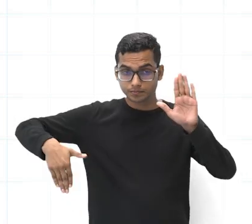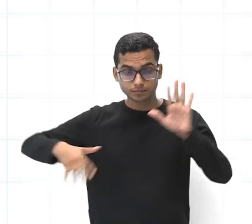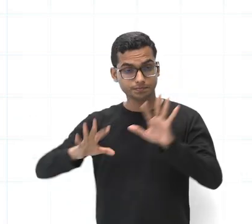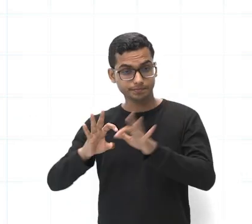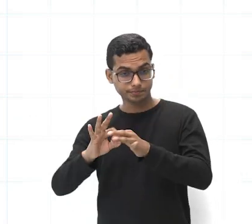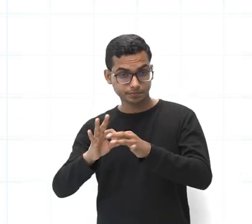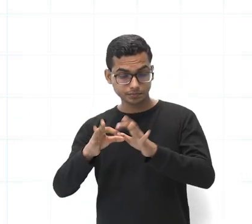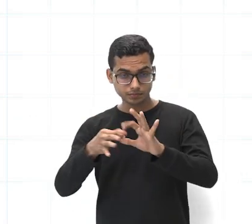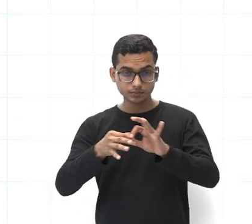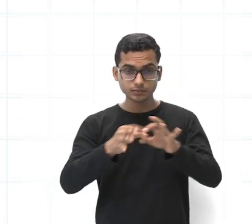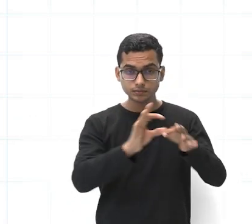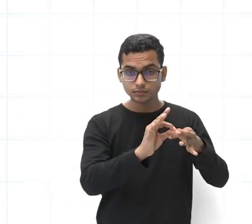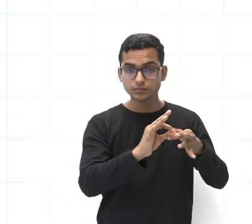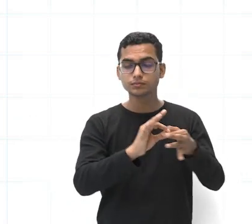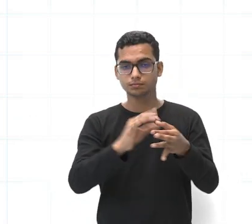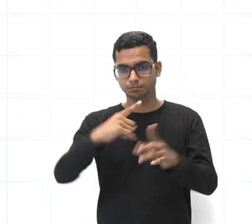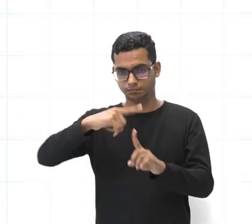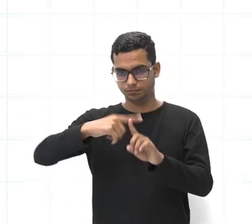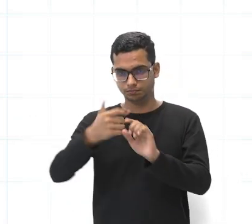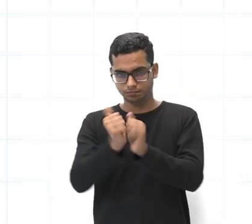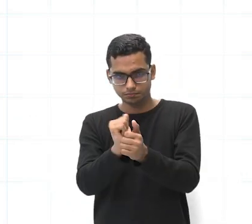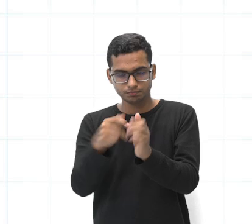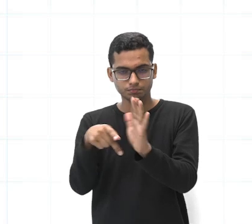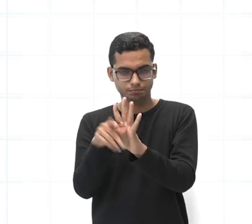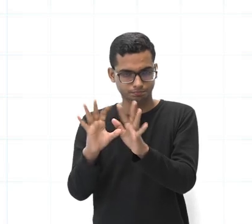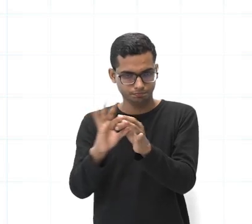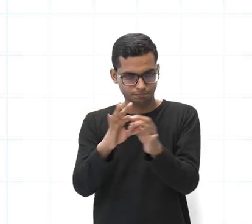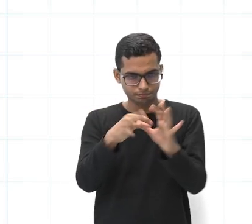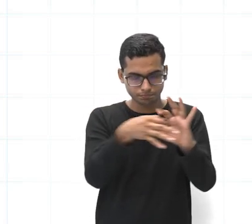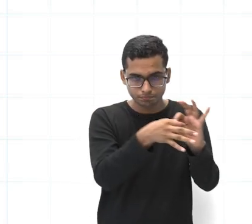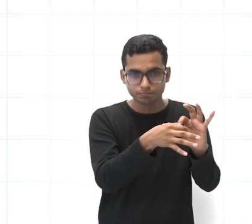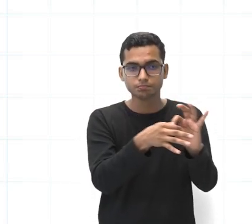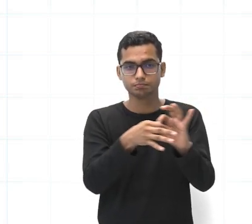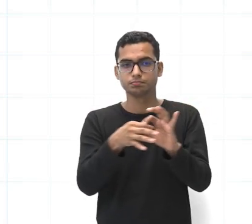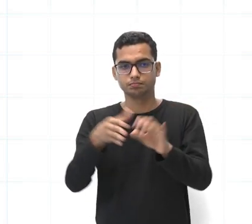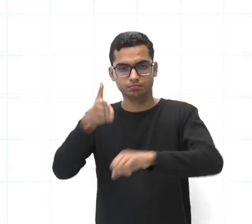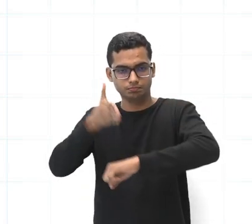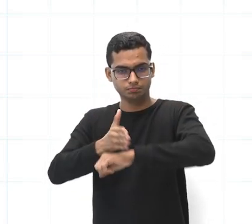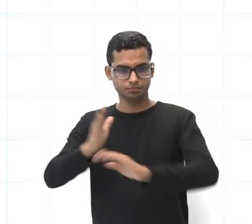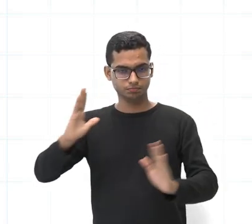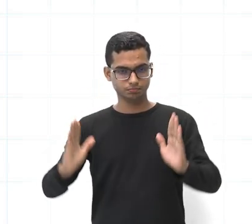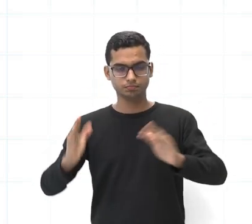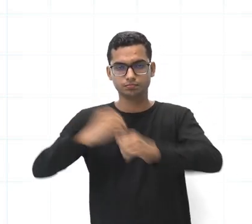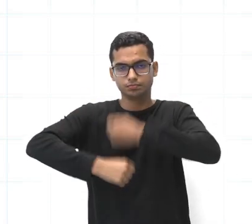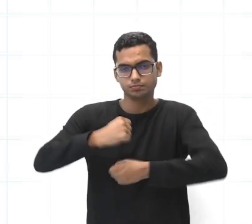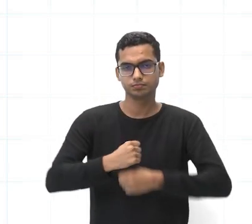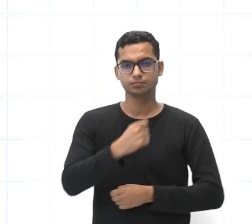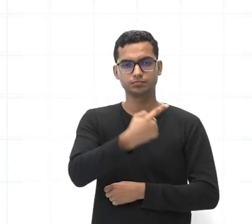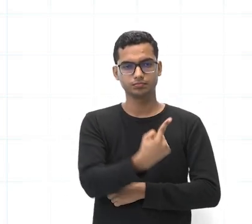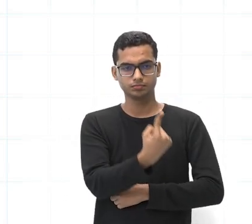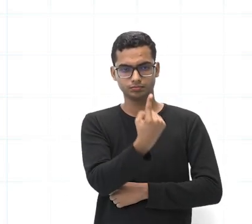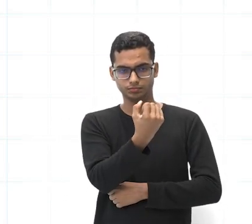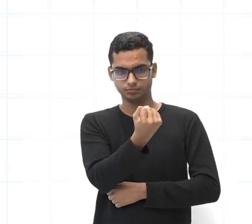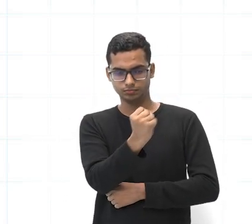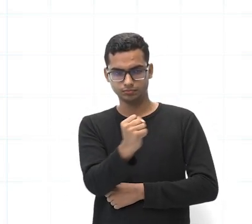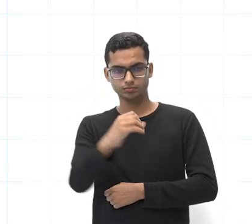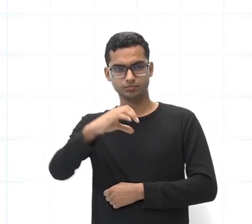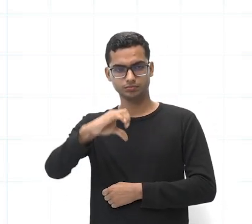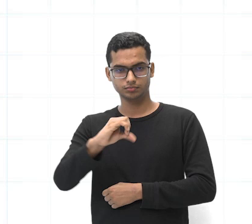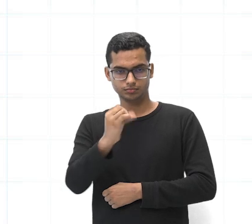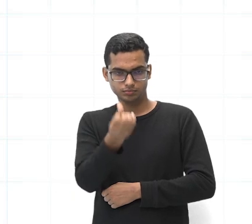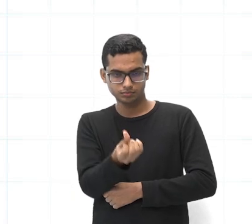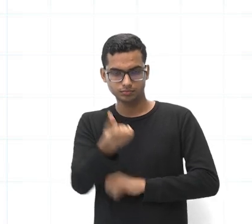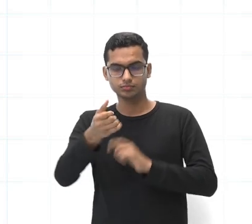A modalidade de natação faz parte dos Jogos Olímpicos desde a Era Moderna, lá na sua primeira edição, que foi